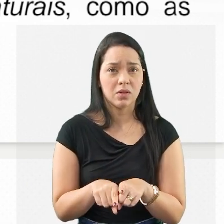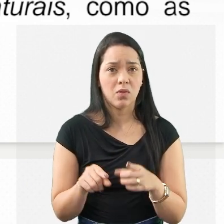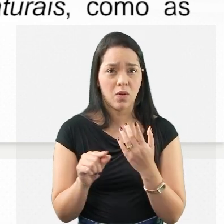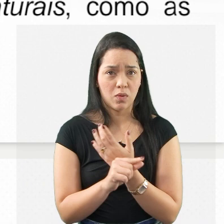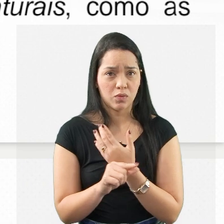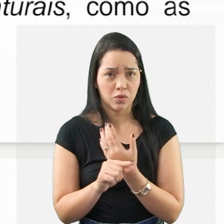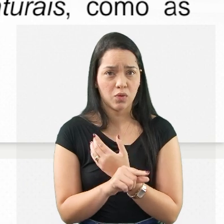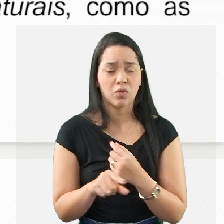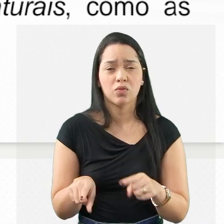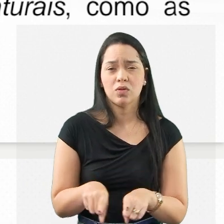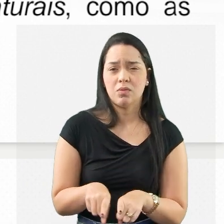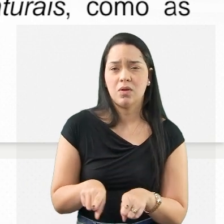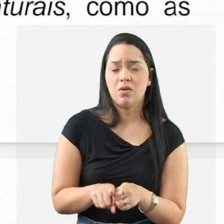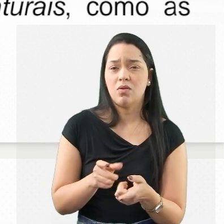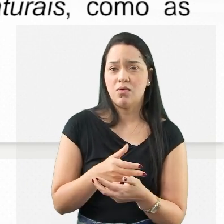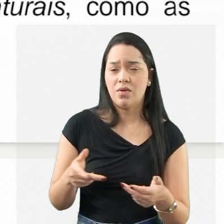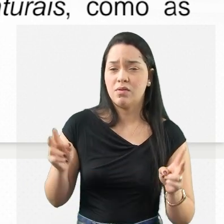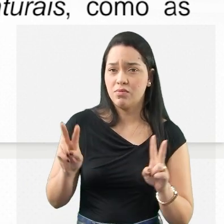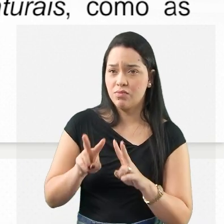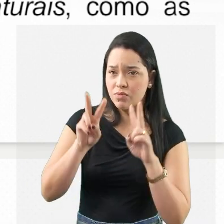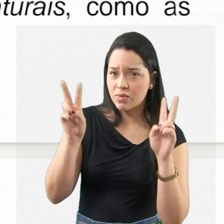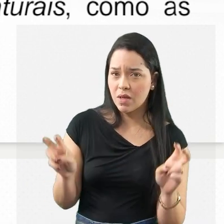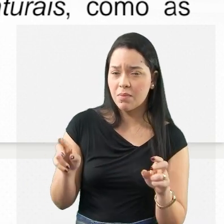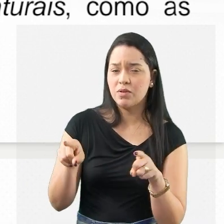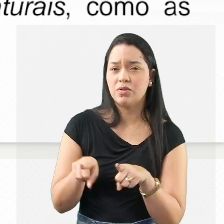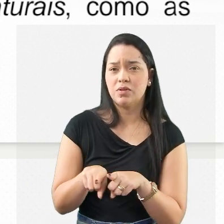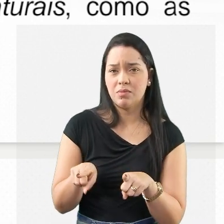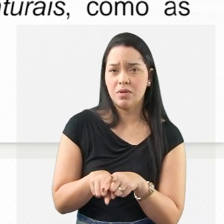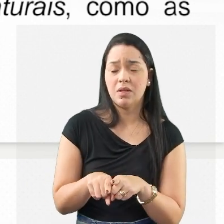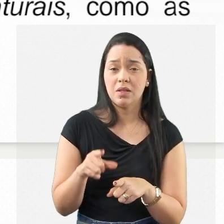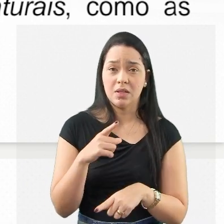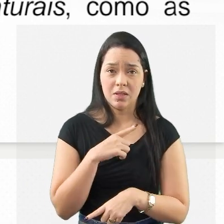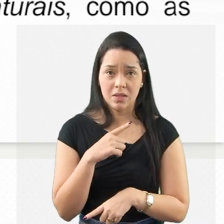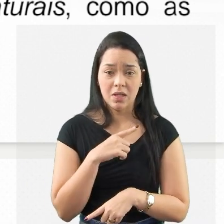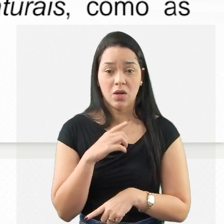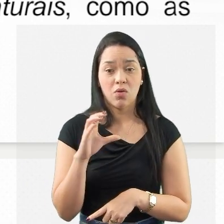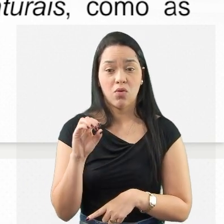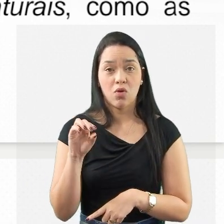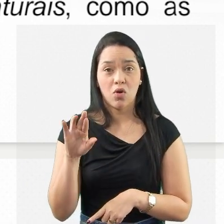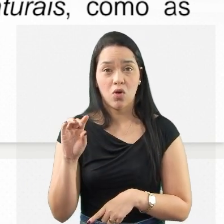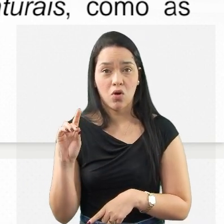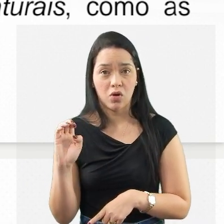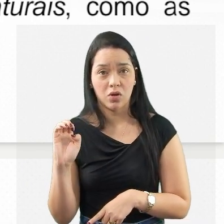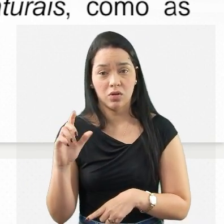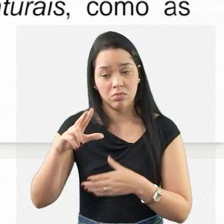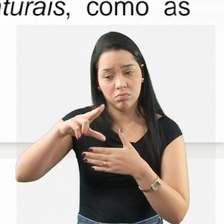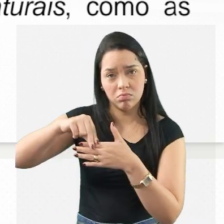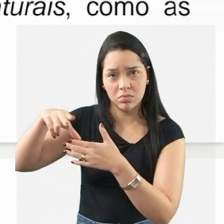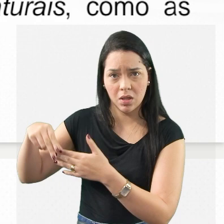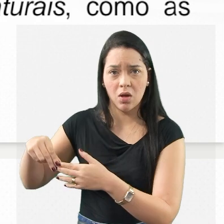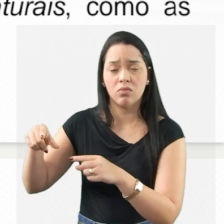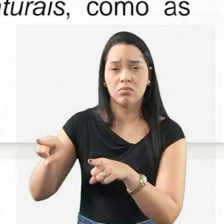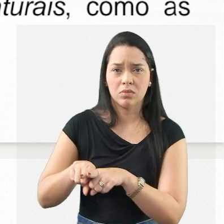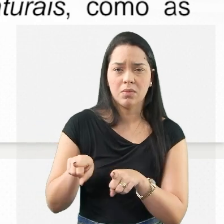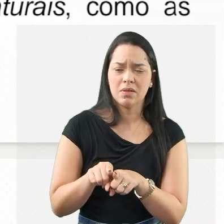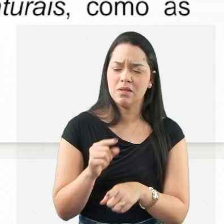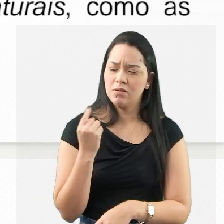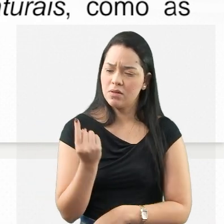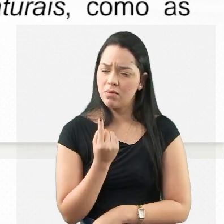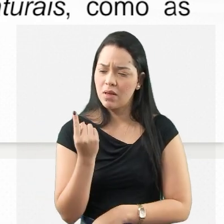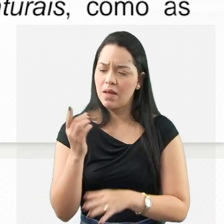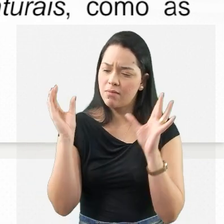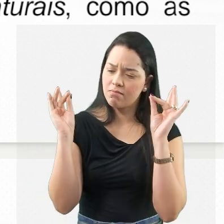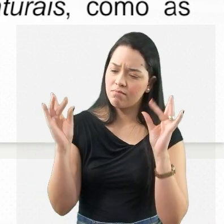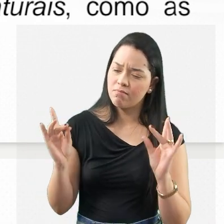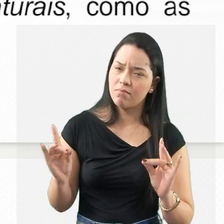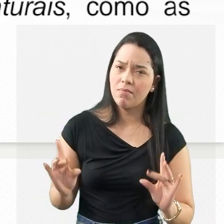escritor, trabalhar com esses temas e transpor para o gênero literário cordel, faz com que essa linguagem seja singular, singular no